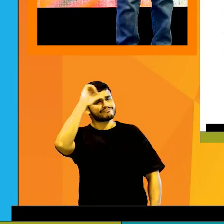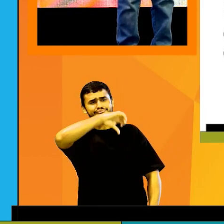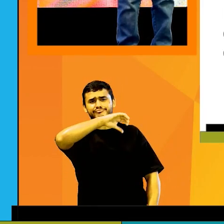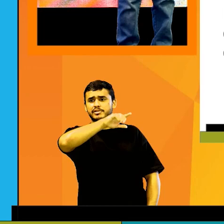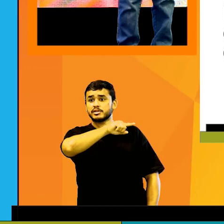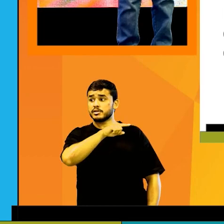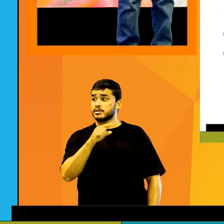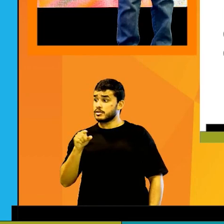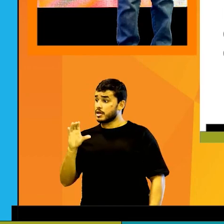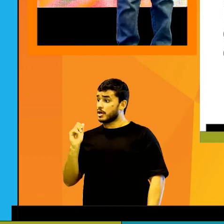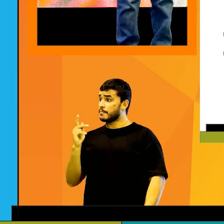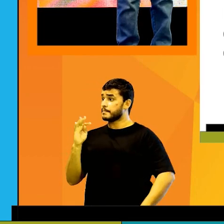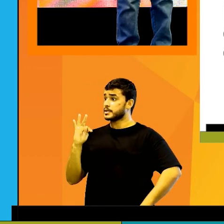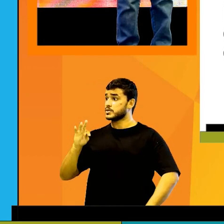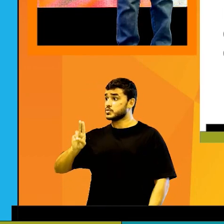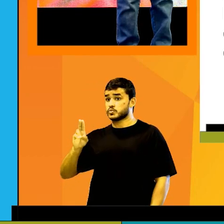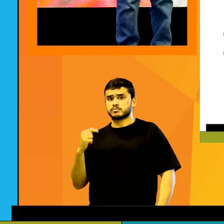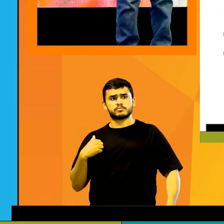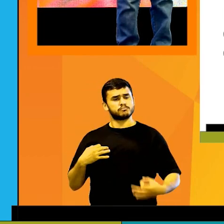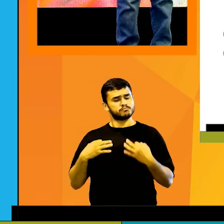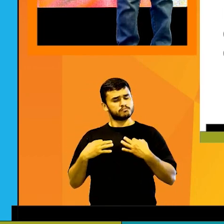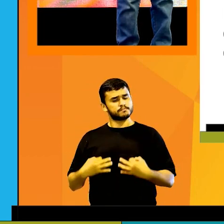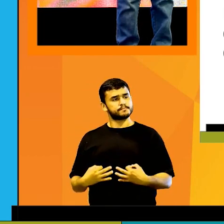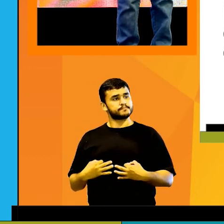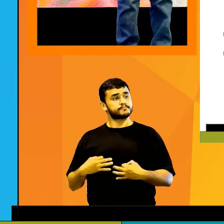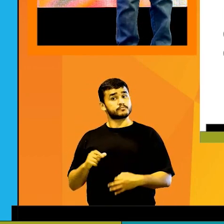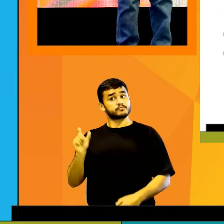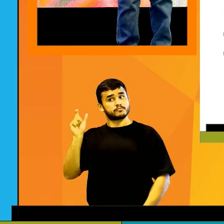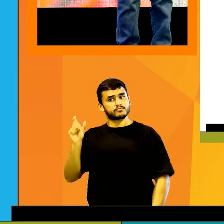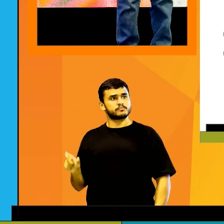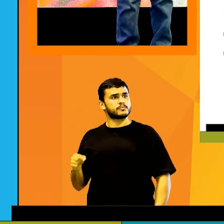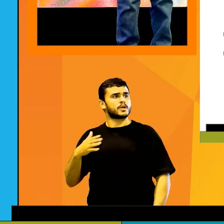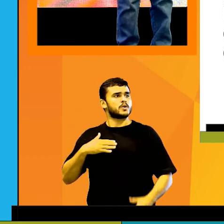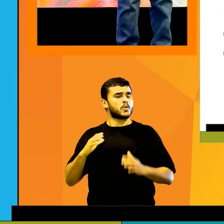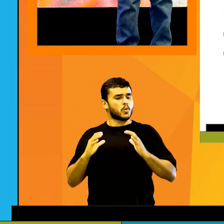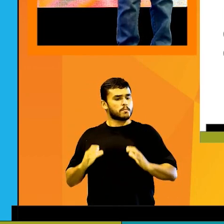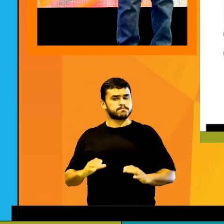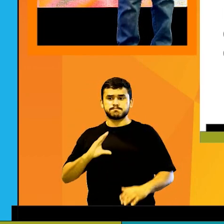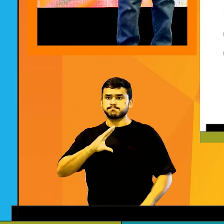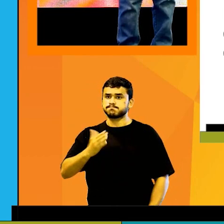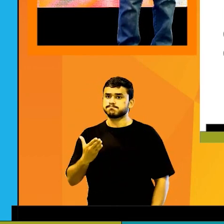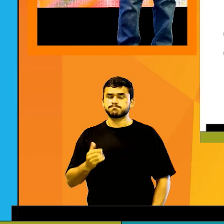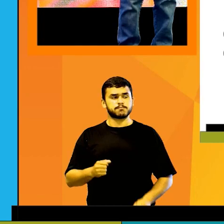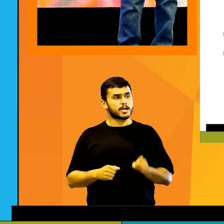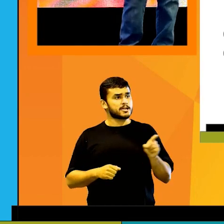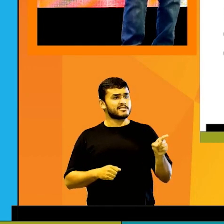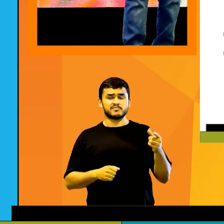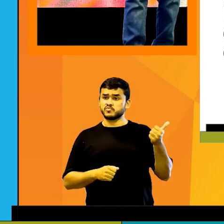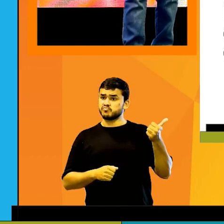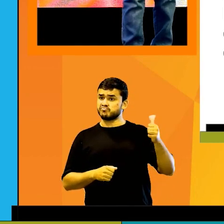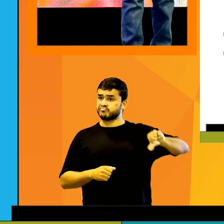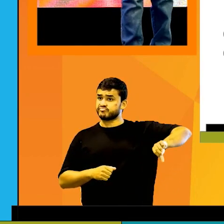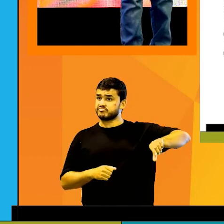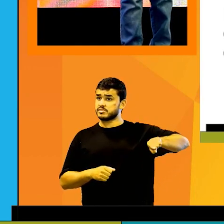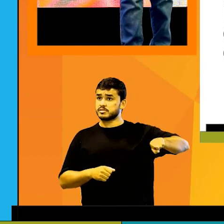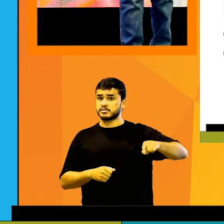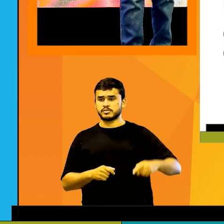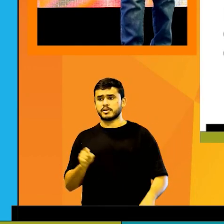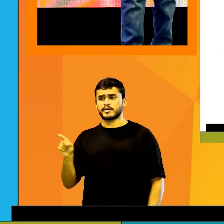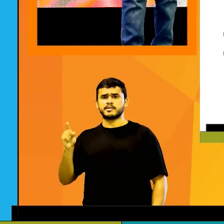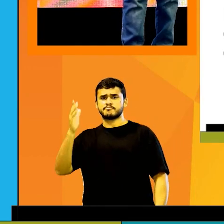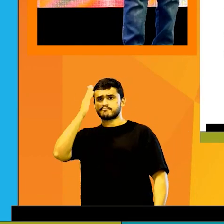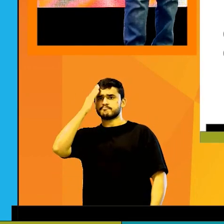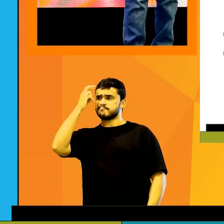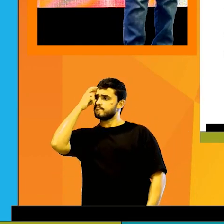pouco homem. Eu estou falando sentido de atitudes, de personalidade, de agir, de ação. Capitu estava 10 passos à